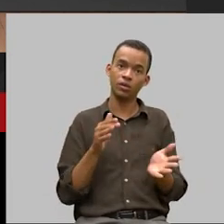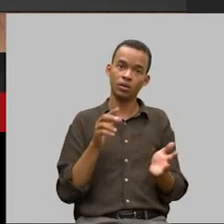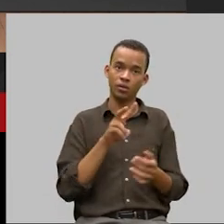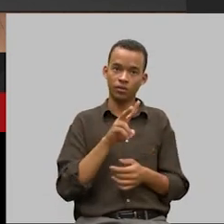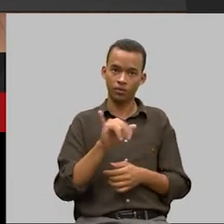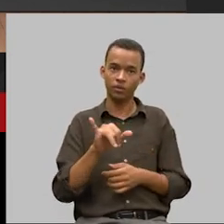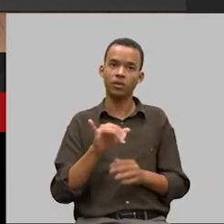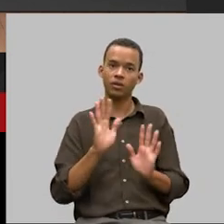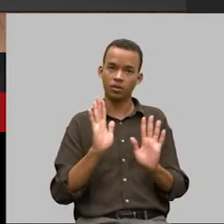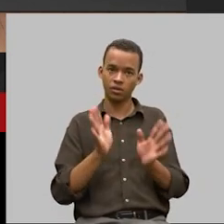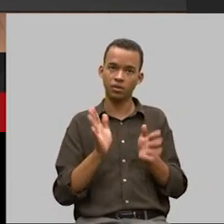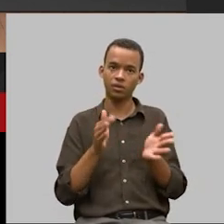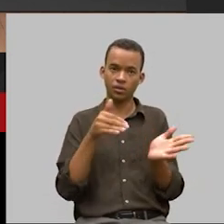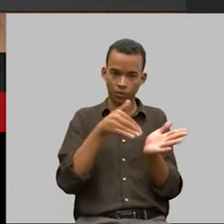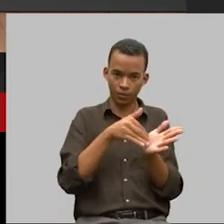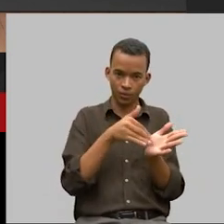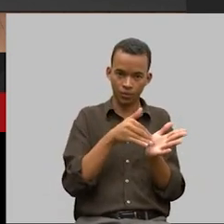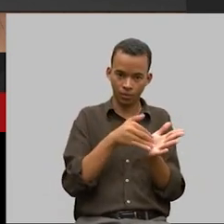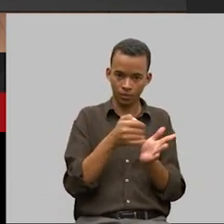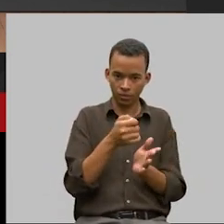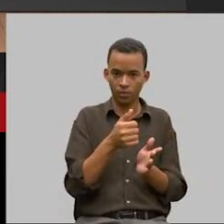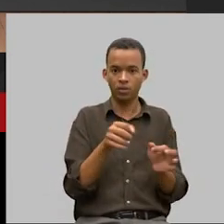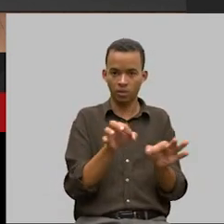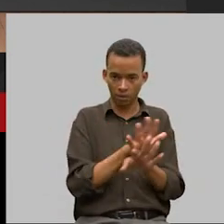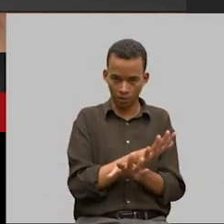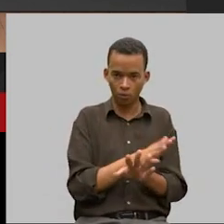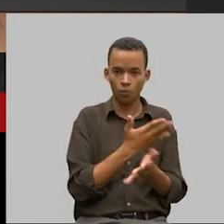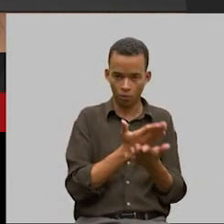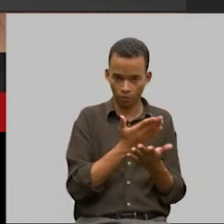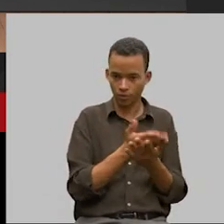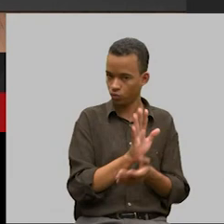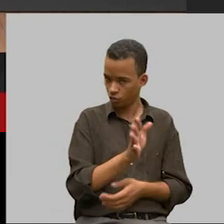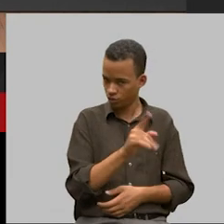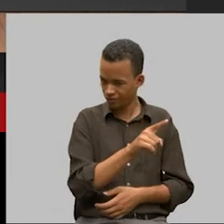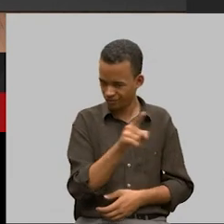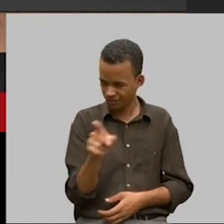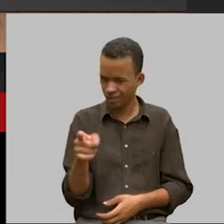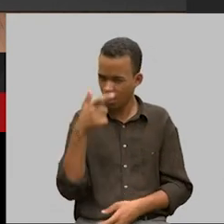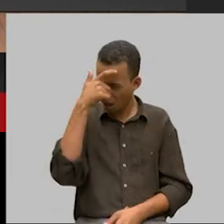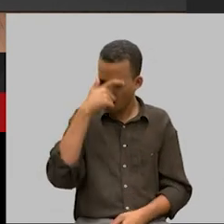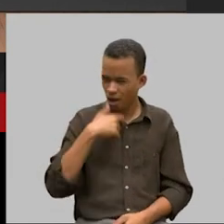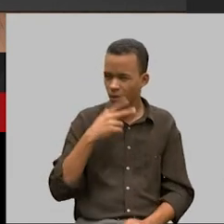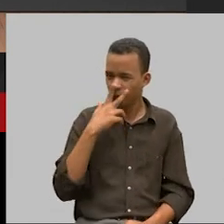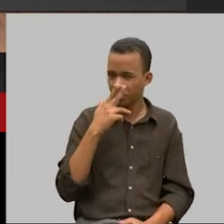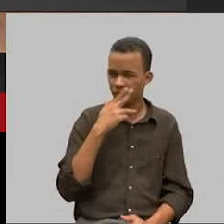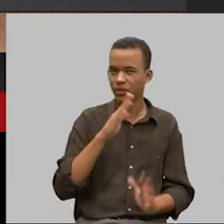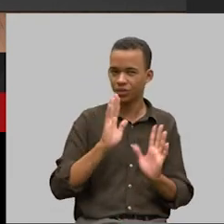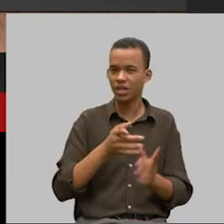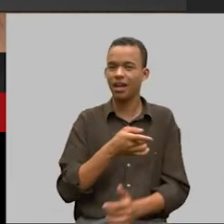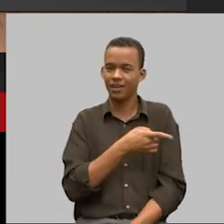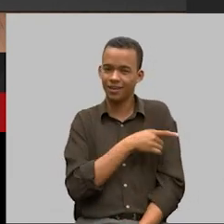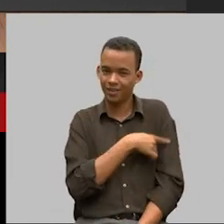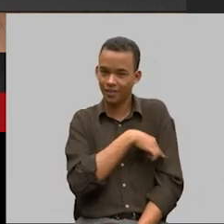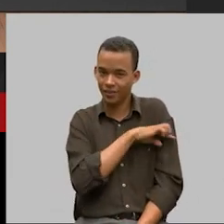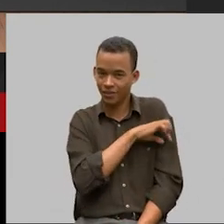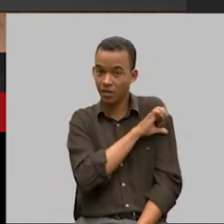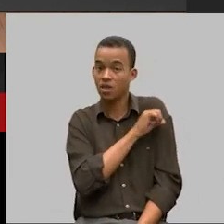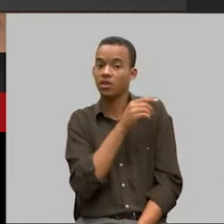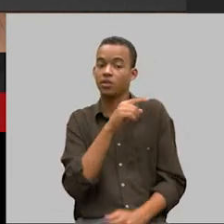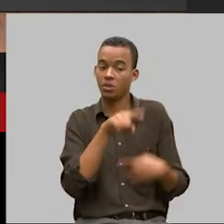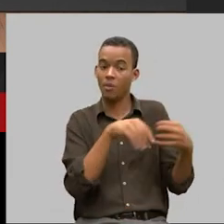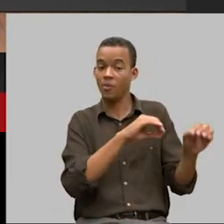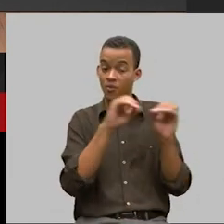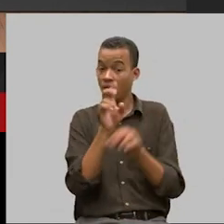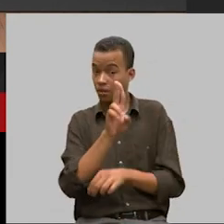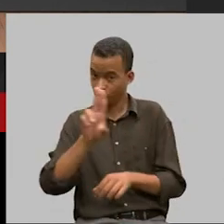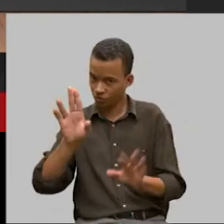estão com as caras aí de que já tá na hora de tá indo pro fim né Vocês estão com as caras de daqui a pouco nós estamos é com você lá na universidade professora